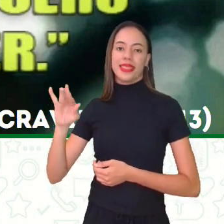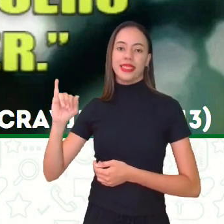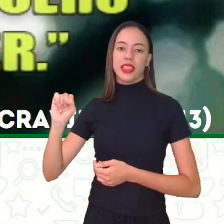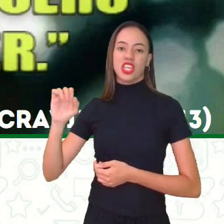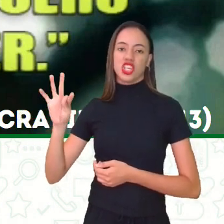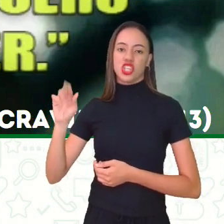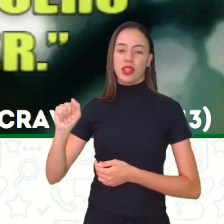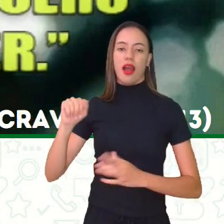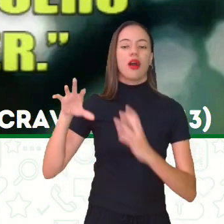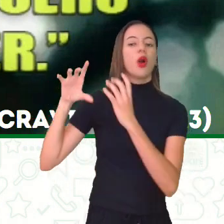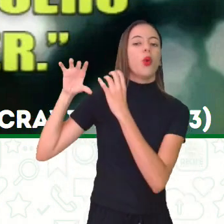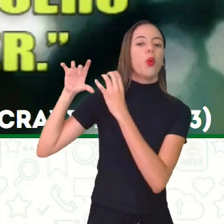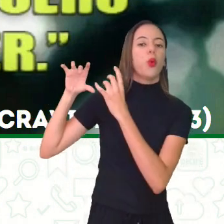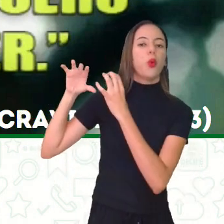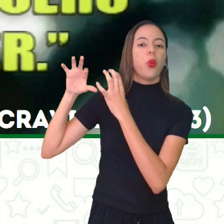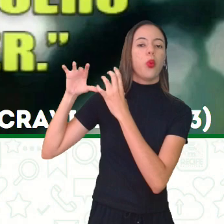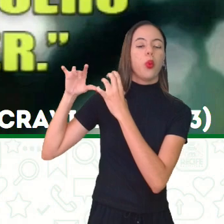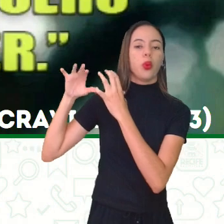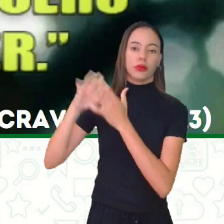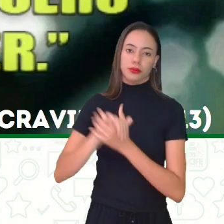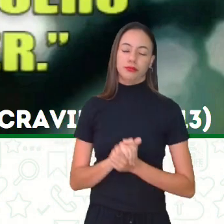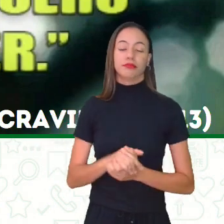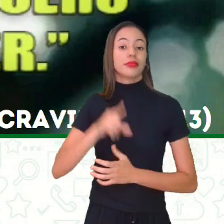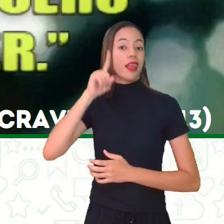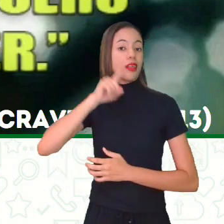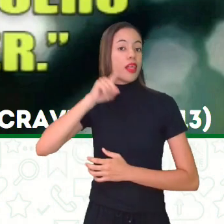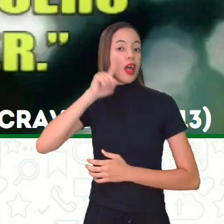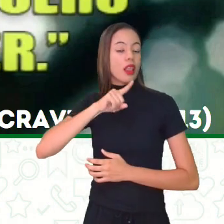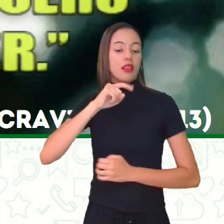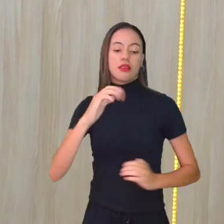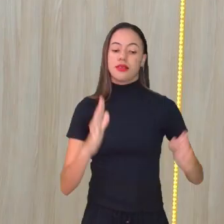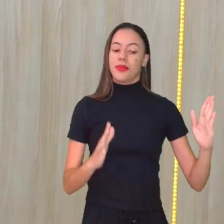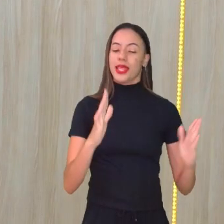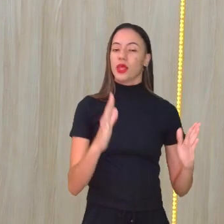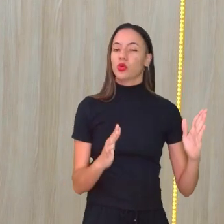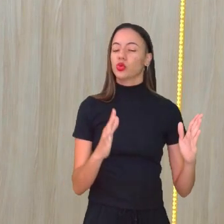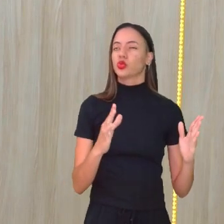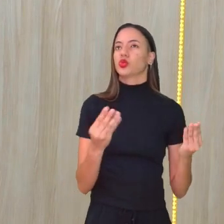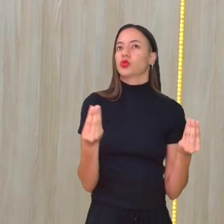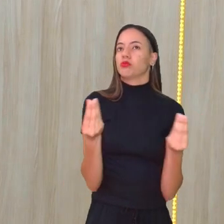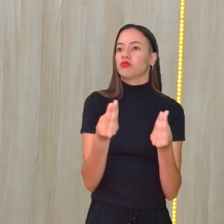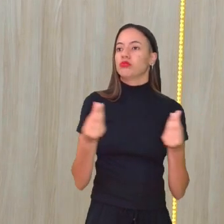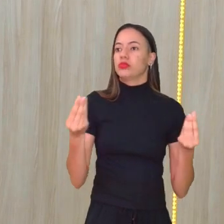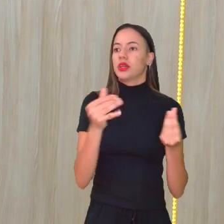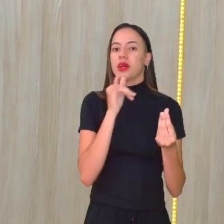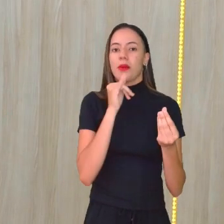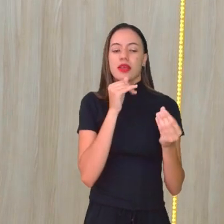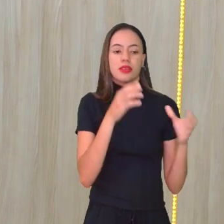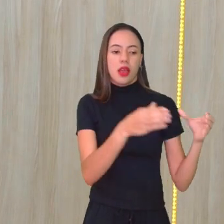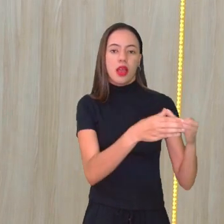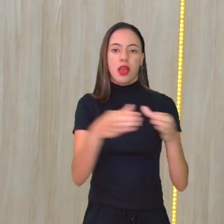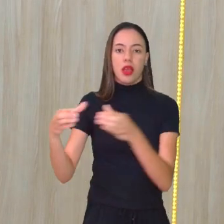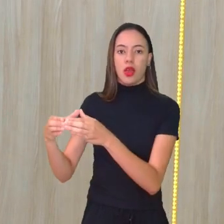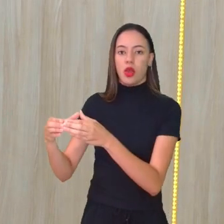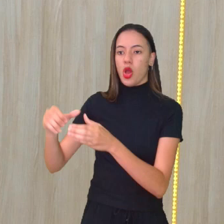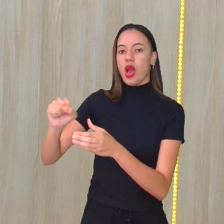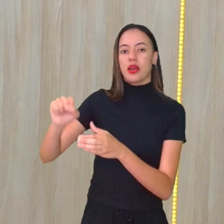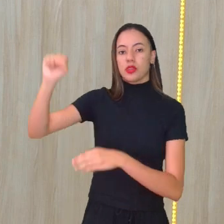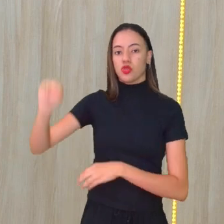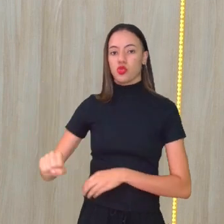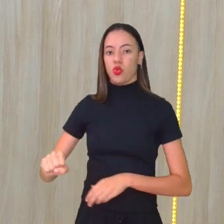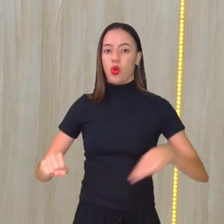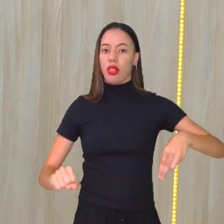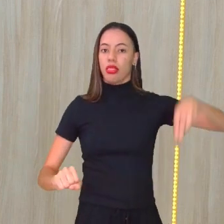instrumento de sopro, e na época em que os Estados Unidos ele passava por aquele momento onde as colônias do Norte e do Sul estavam